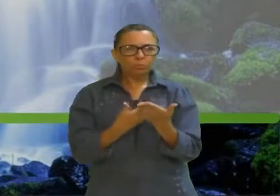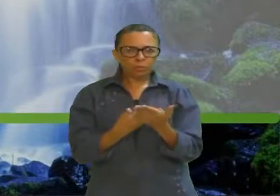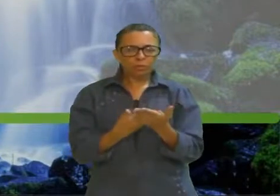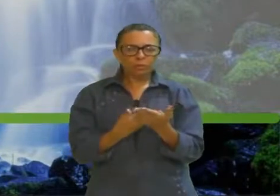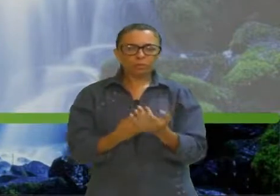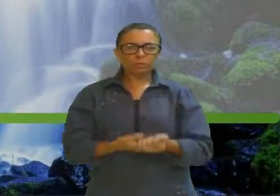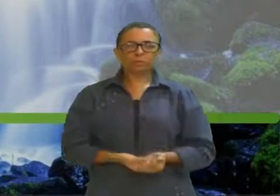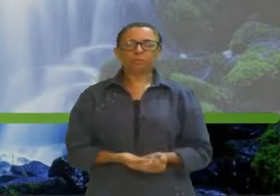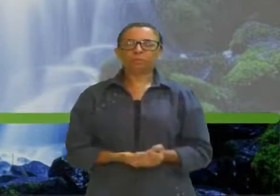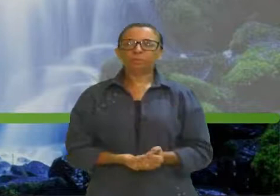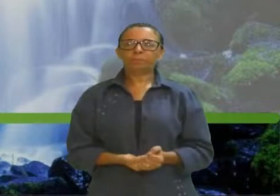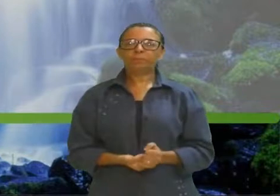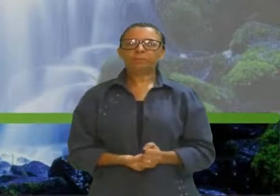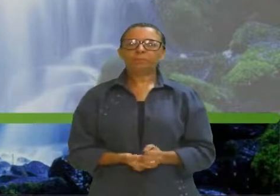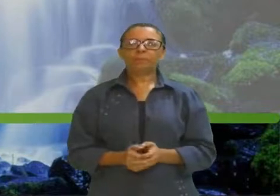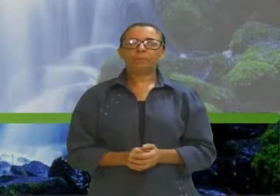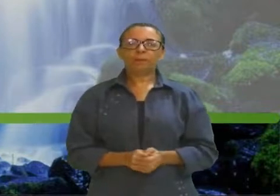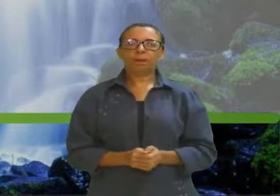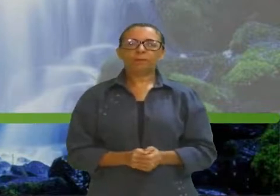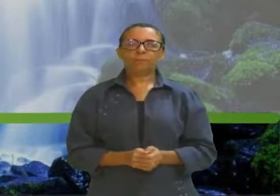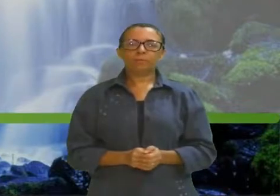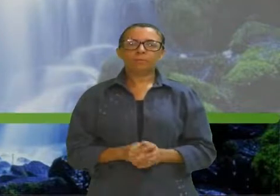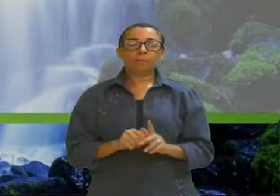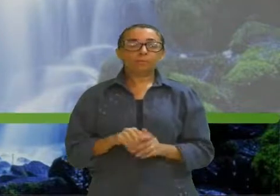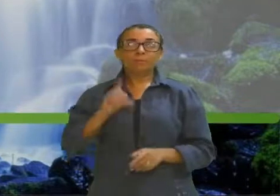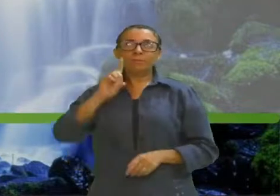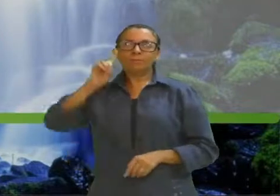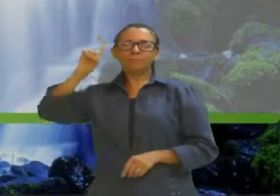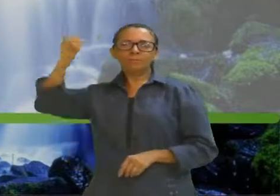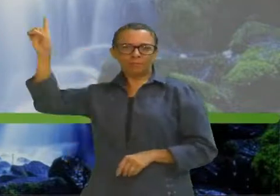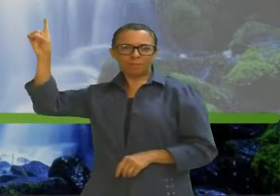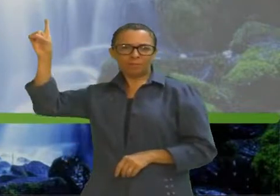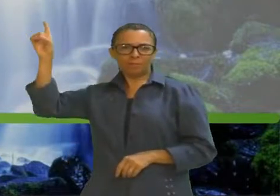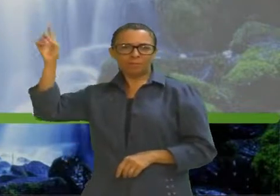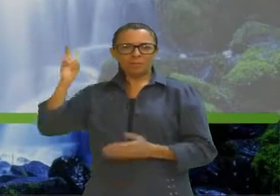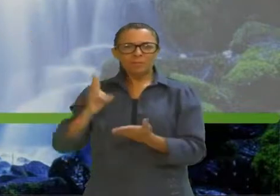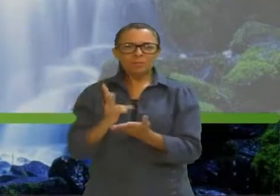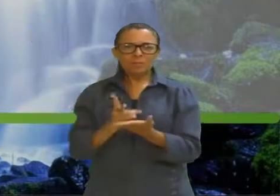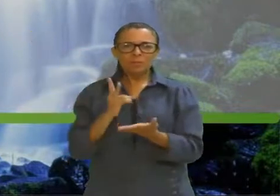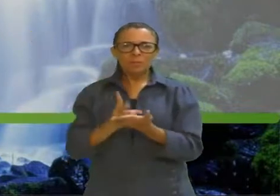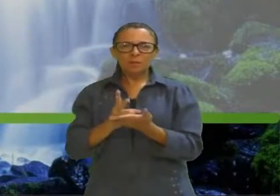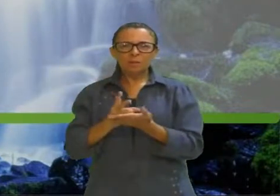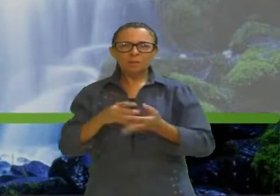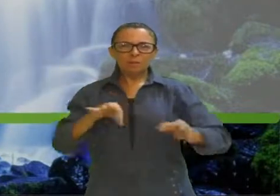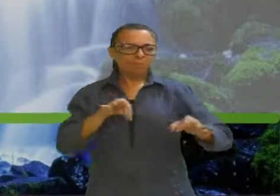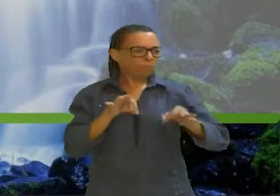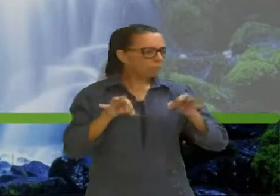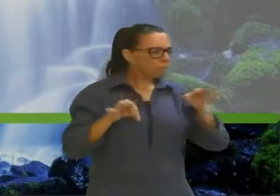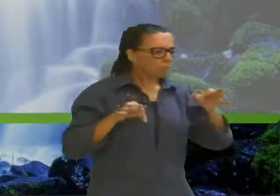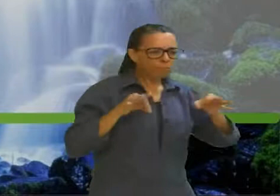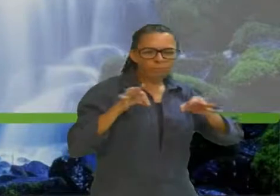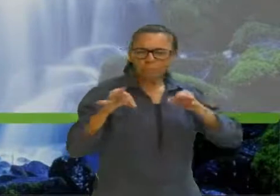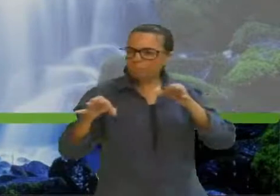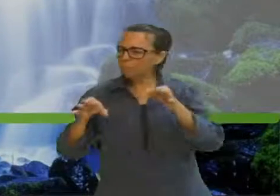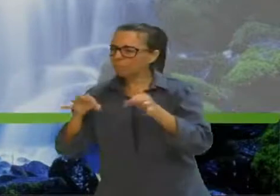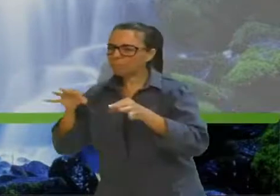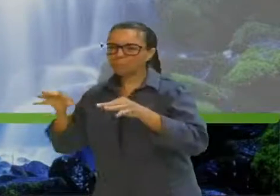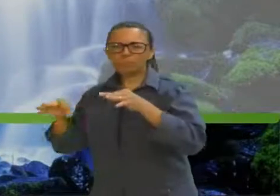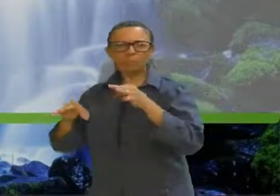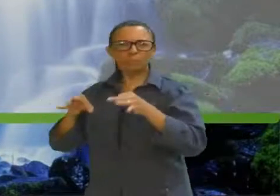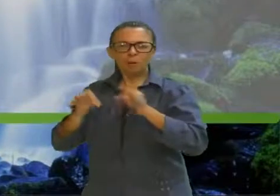Deus, amados, tem trabalhado sempre neste mundo. Principalmente essa questão da pandemia, né?